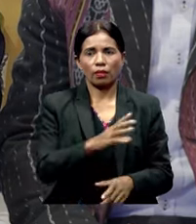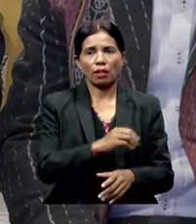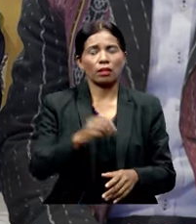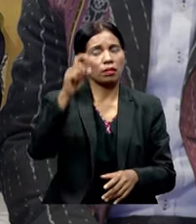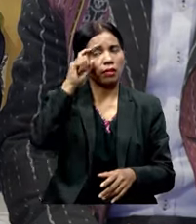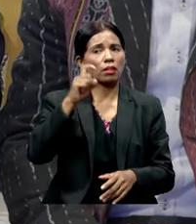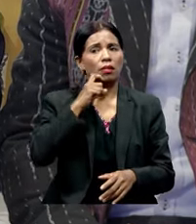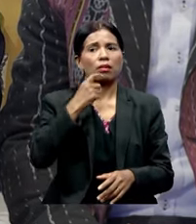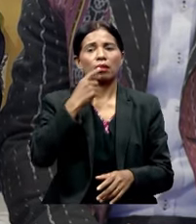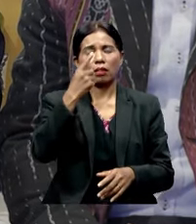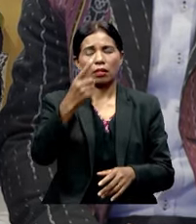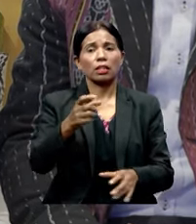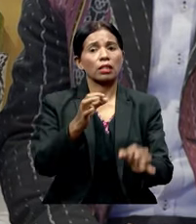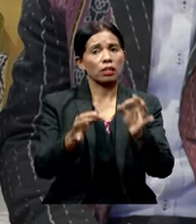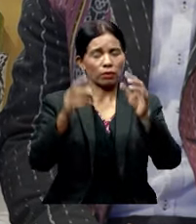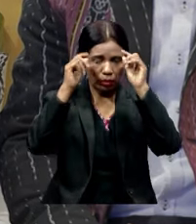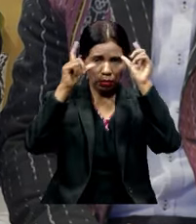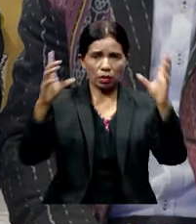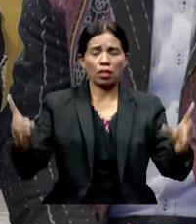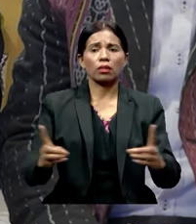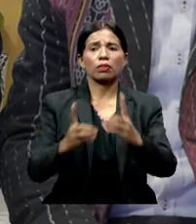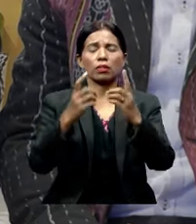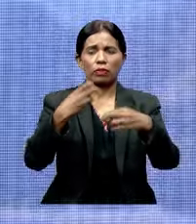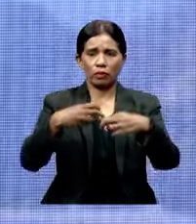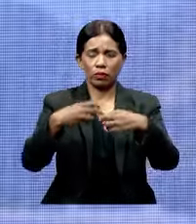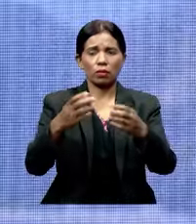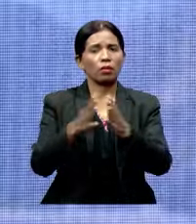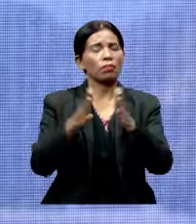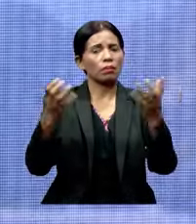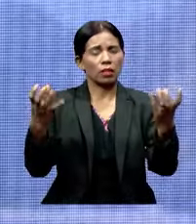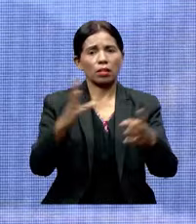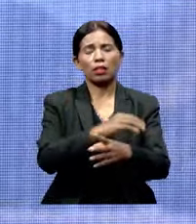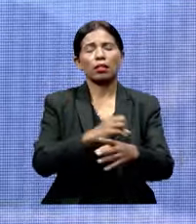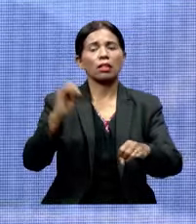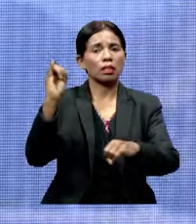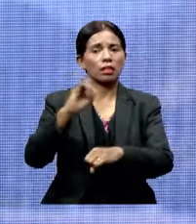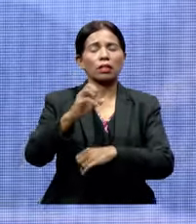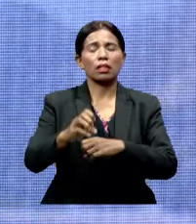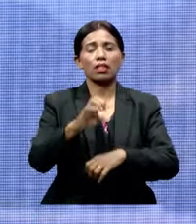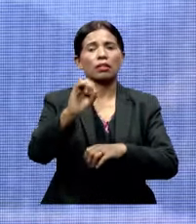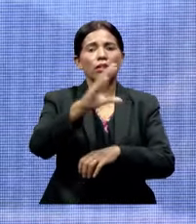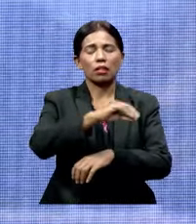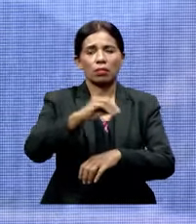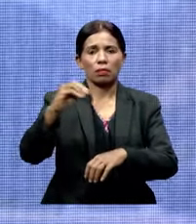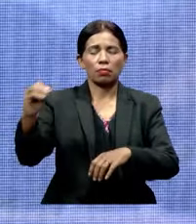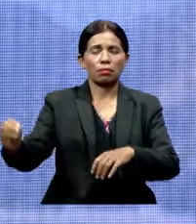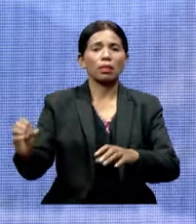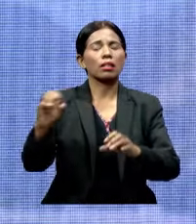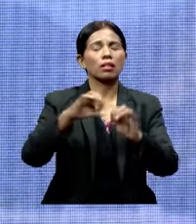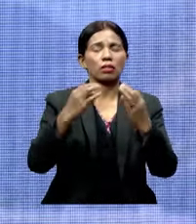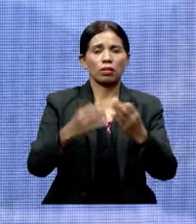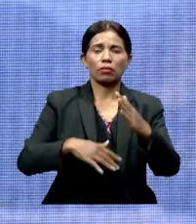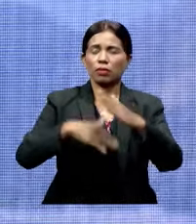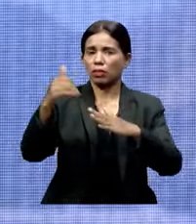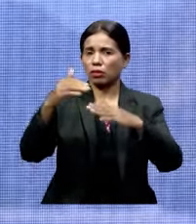Sanana Mos reconhece mas que Timor-Leste ha soro desafio ai oin e ha contexto institucional, infraestrutura, recurso humano